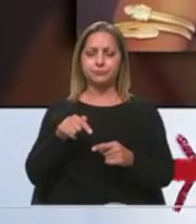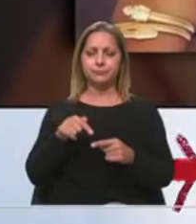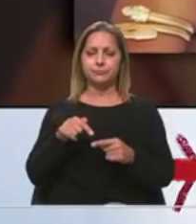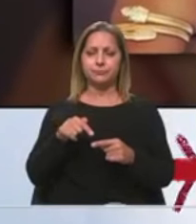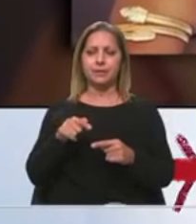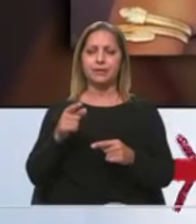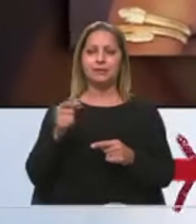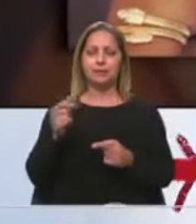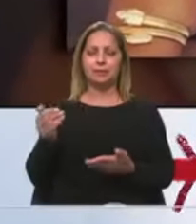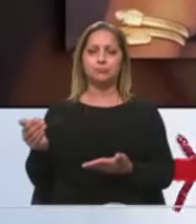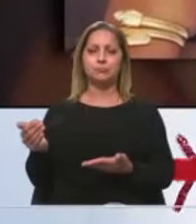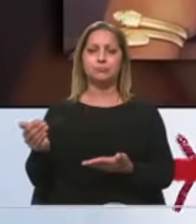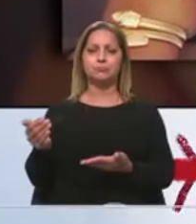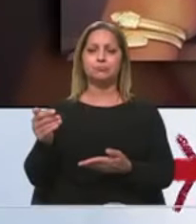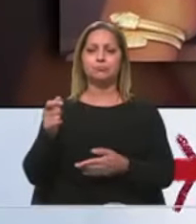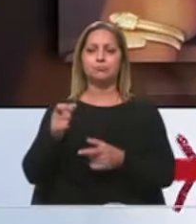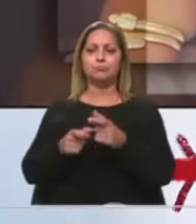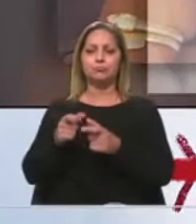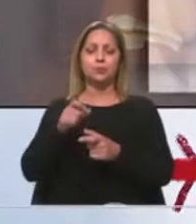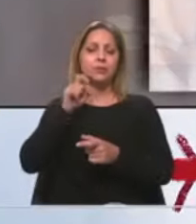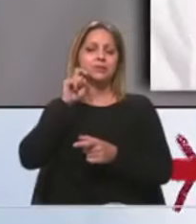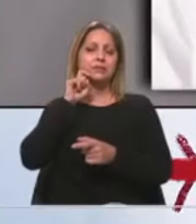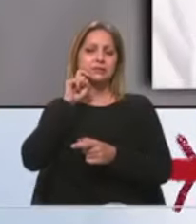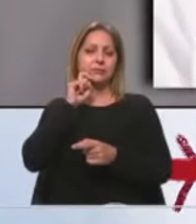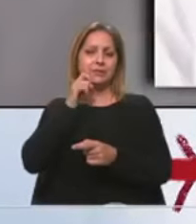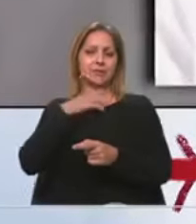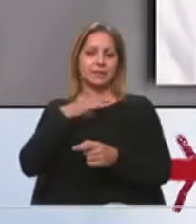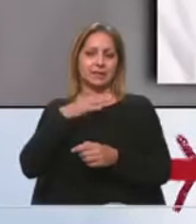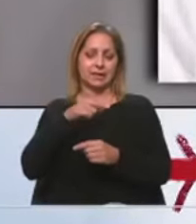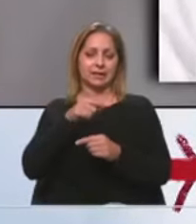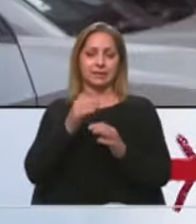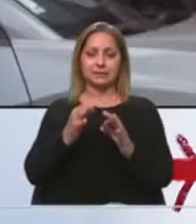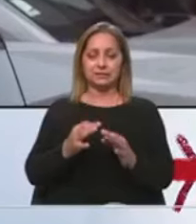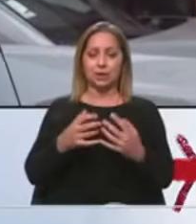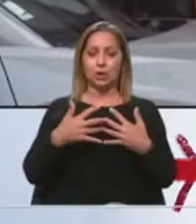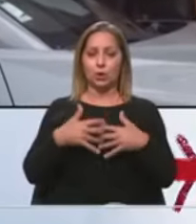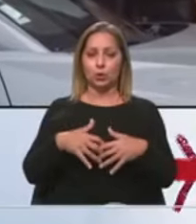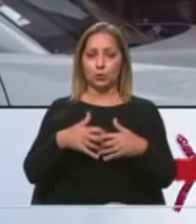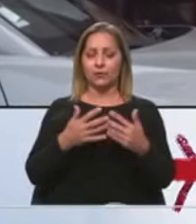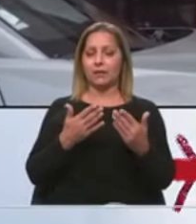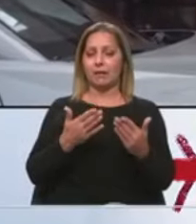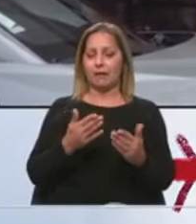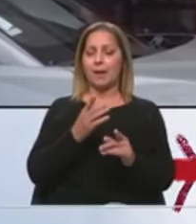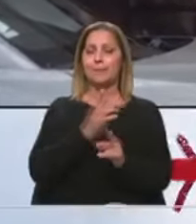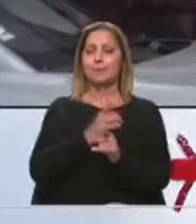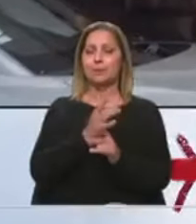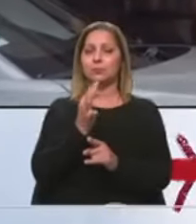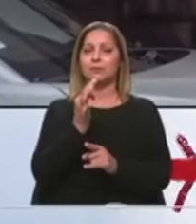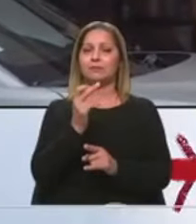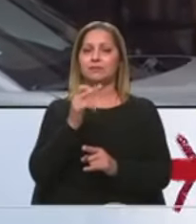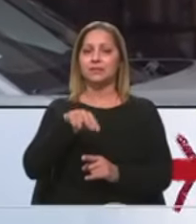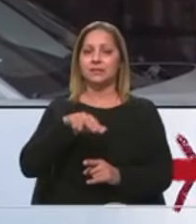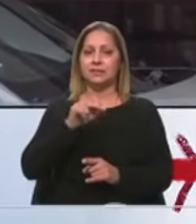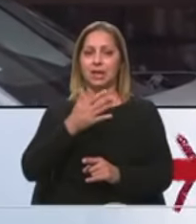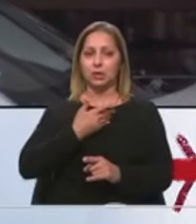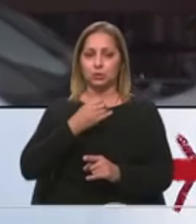angariar apoiantes de defesa certo é que as dúvidas permanecem Foi mesmo Fernando Valente quem fez mal